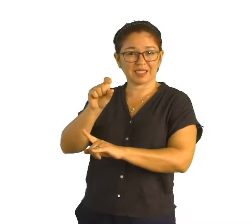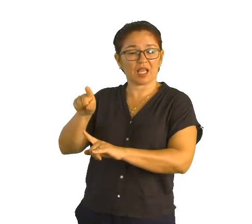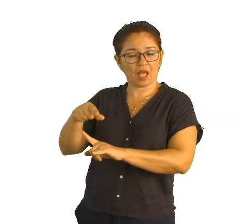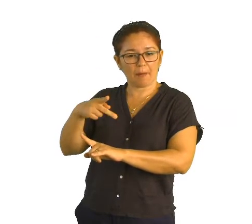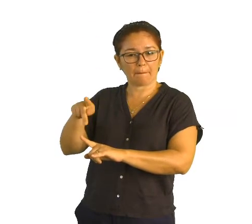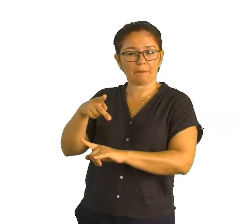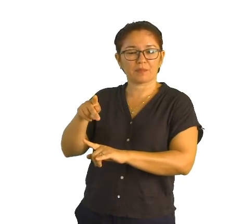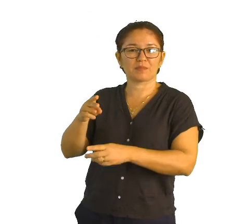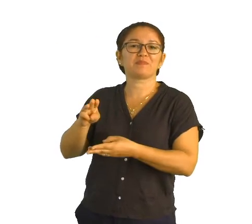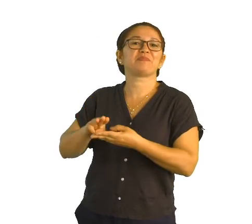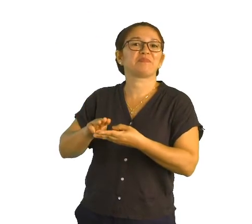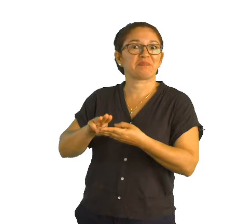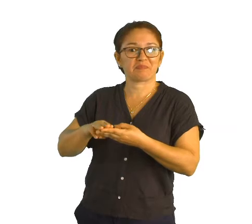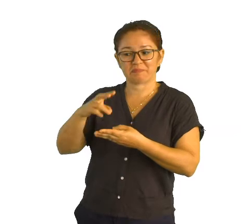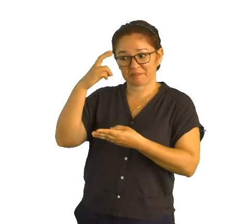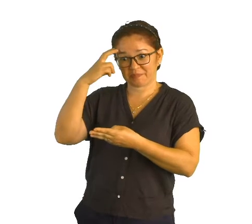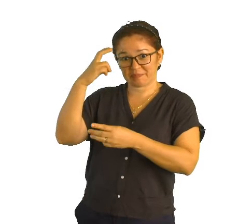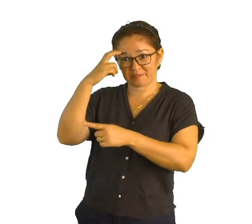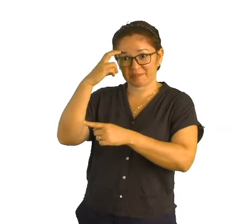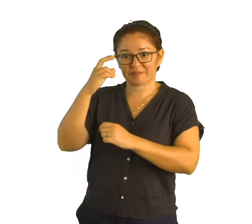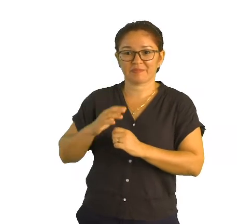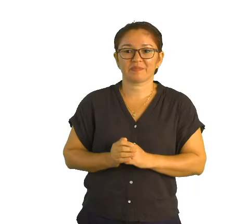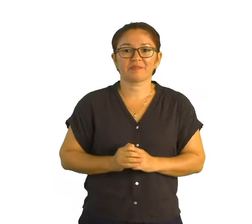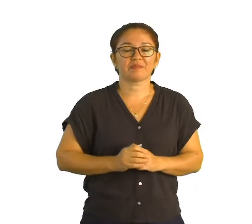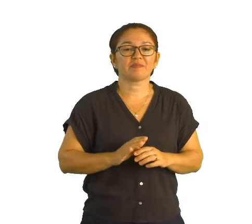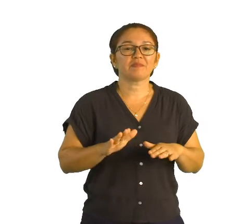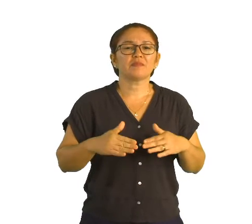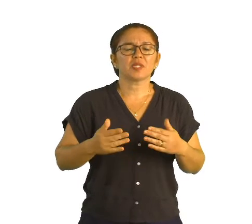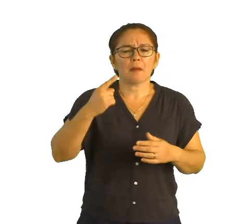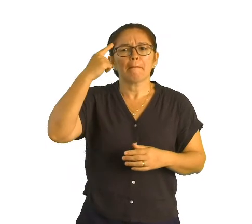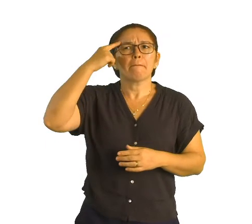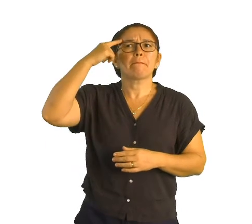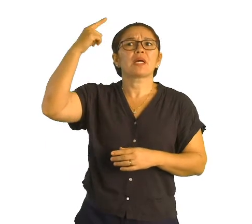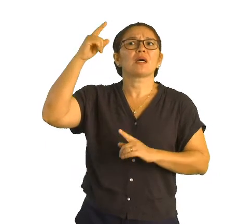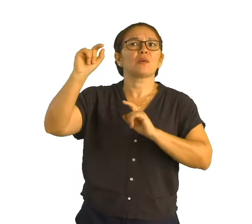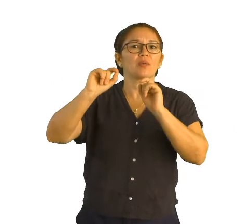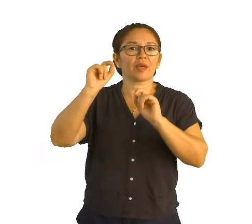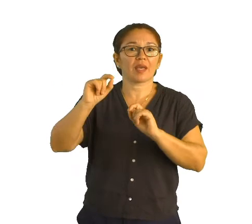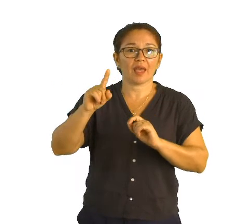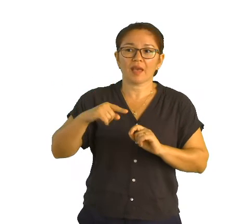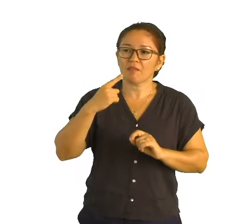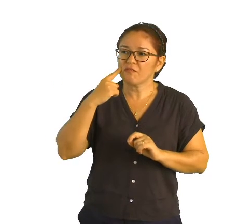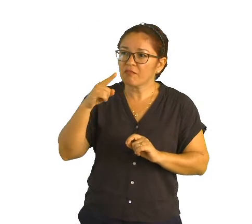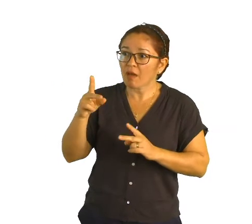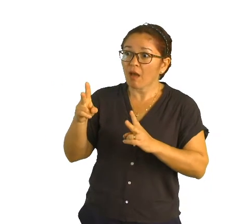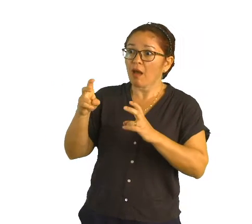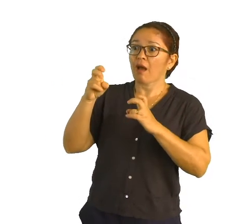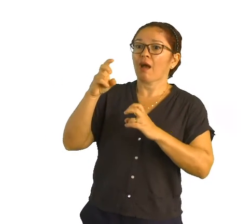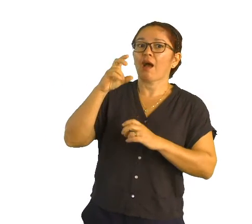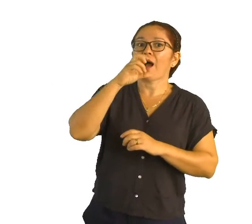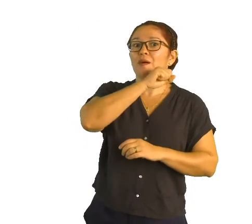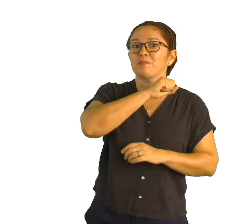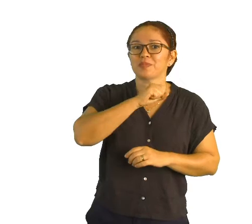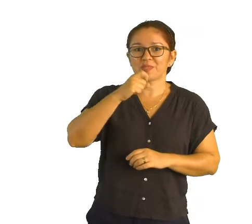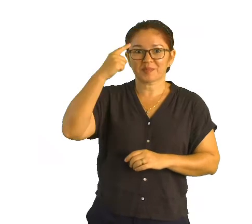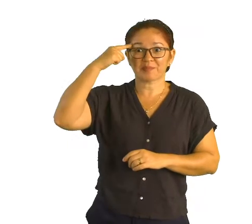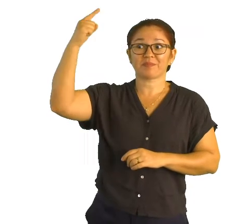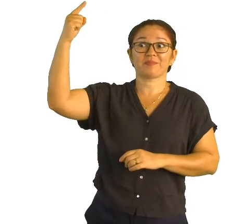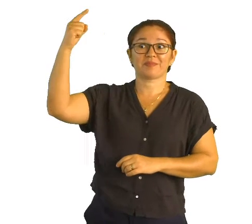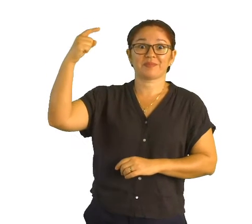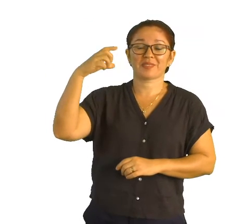Ideia intuitiva é ter uma percepção imediata de algo. Ao olharmos ao nosso